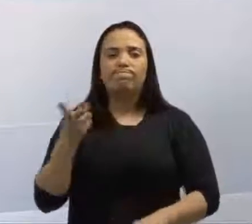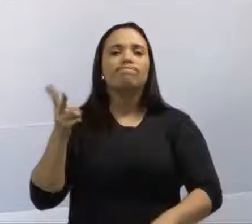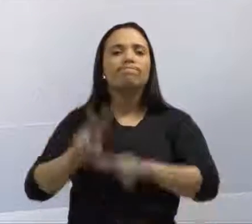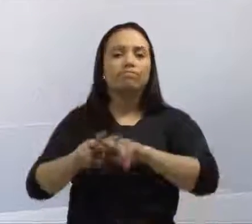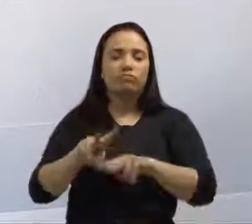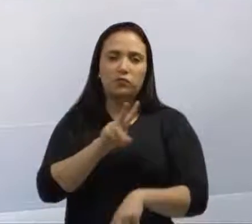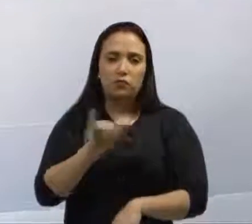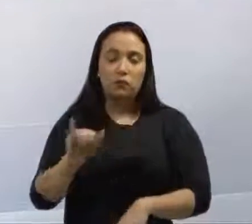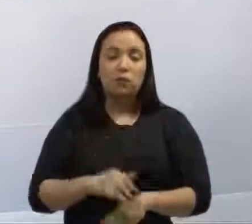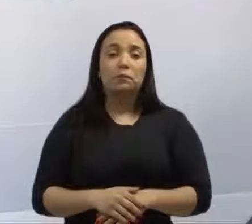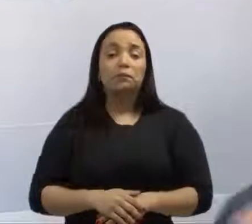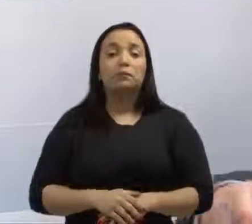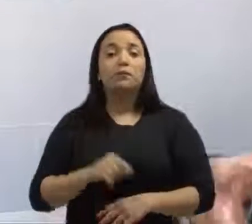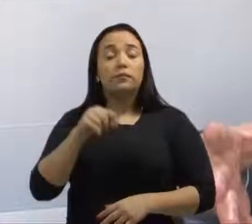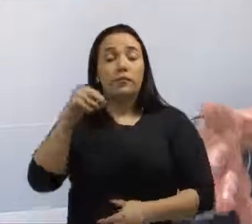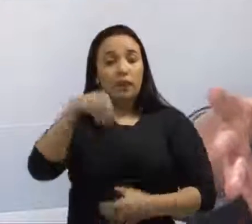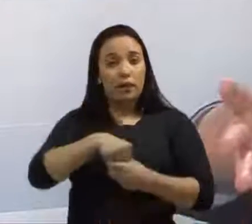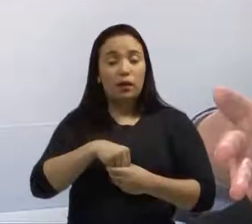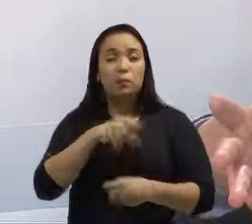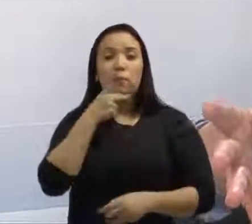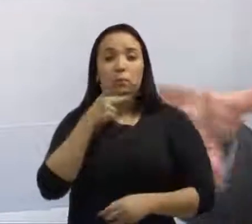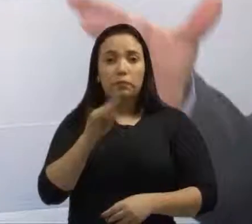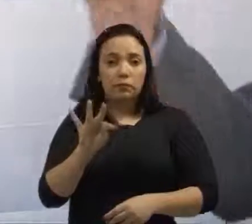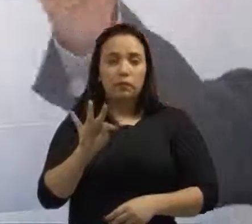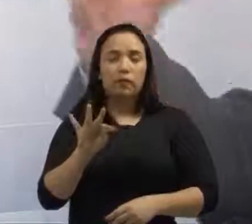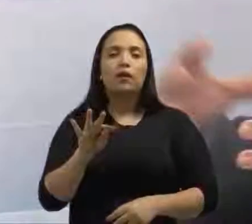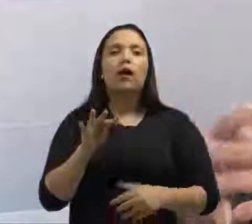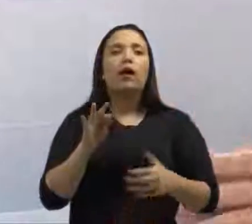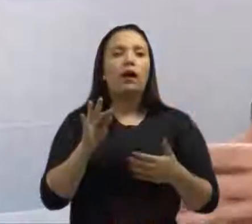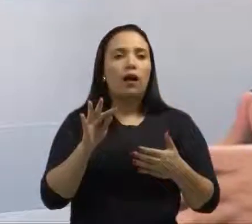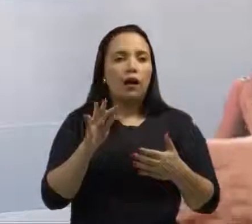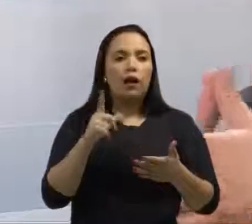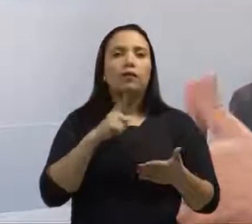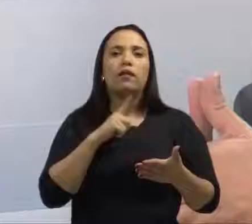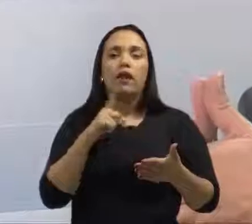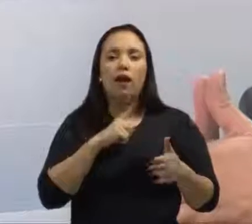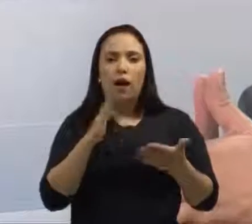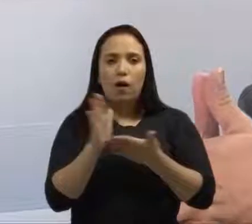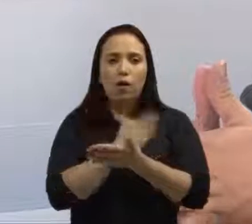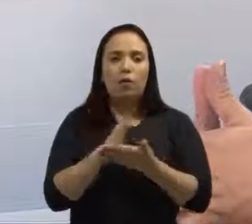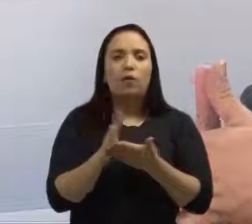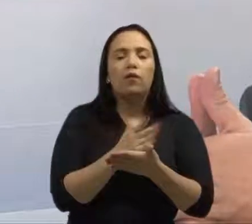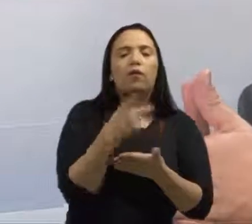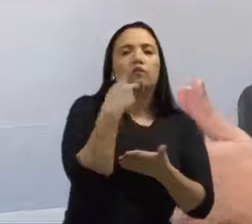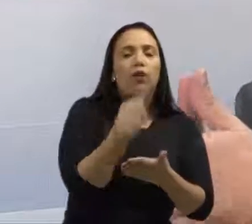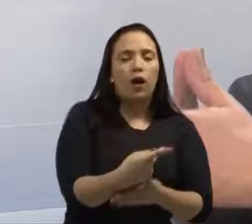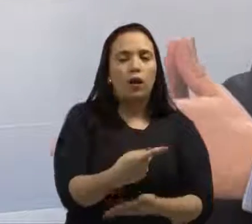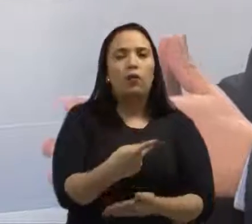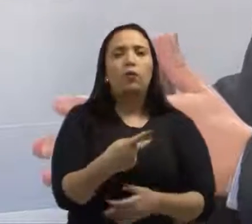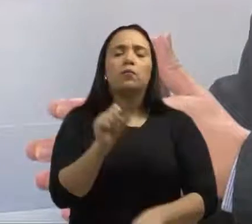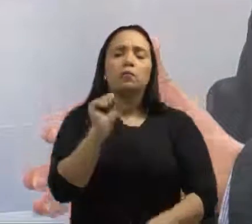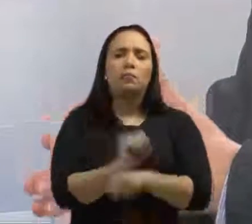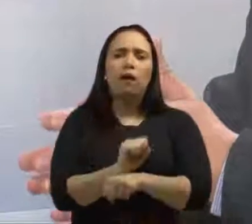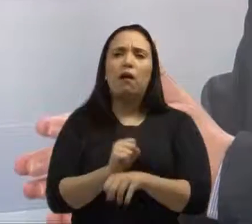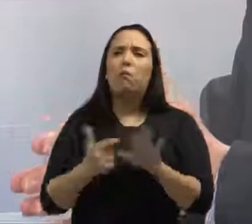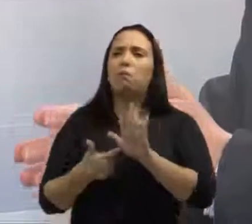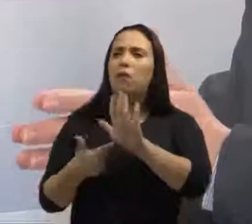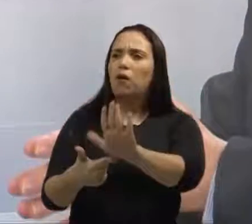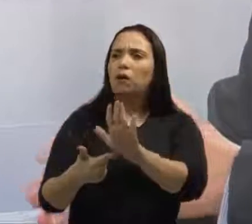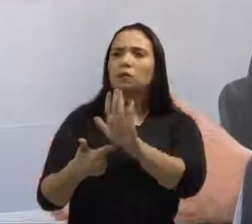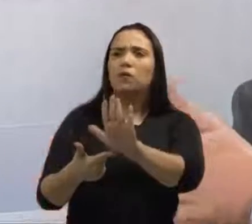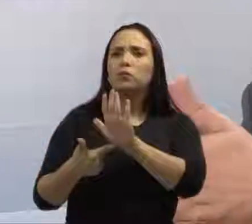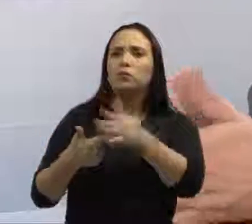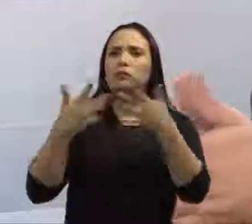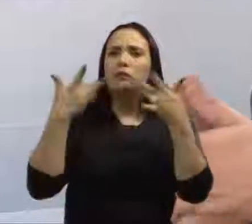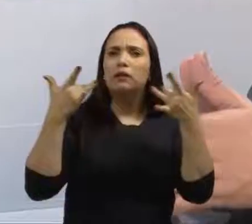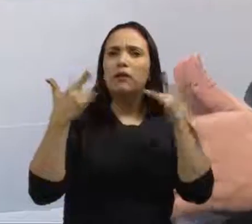candidato. Dentro do Partido dos Trabalhadores já há vozes dissonantes, dizendo: nós temos que acabar com essa